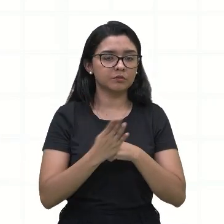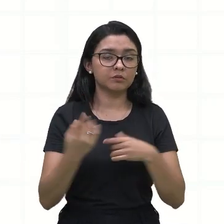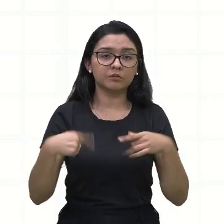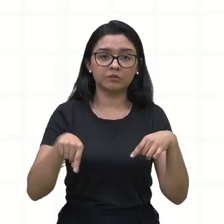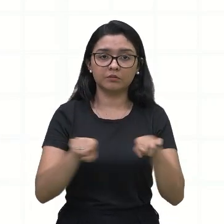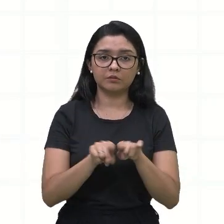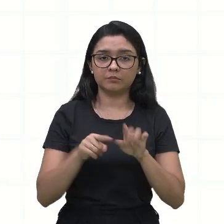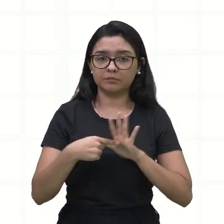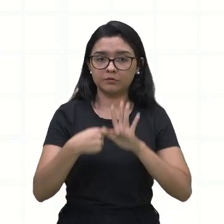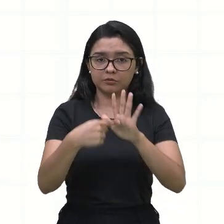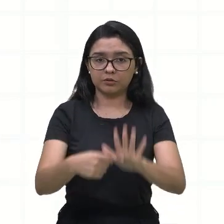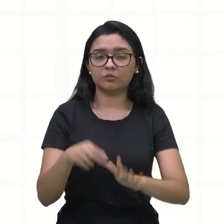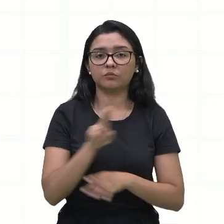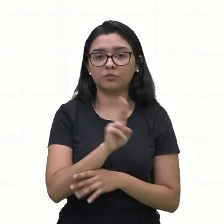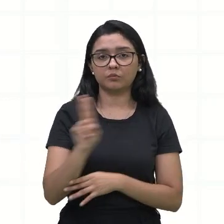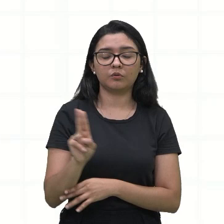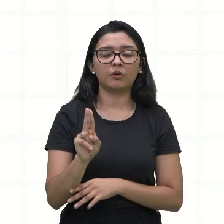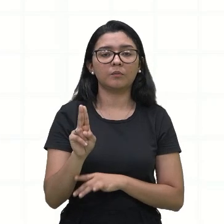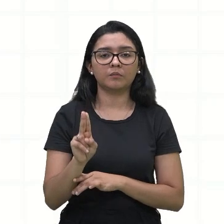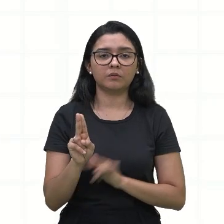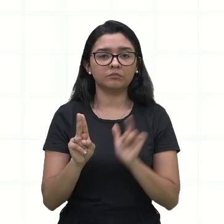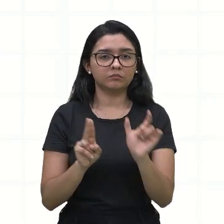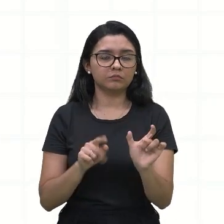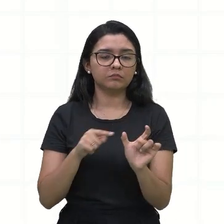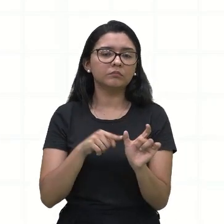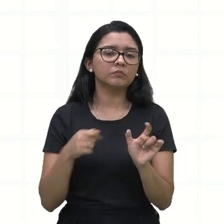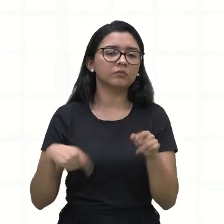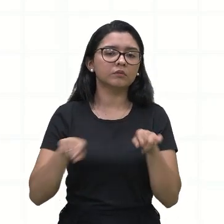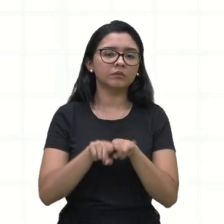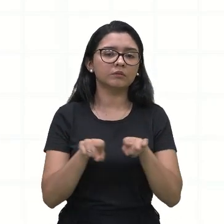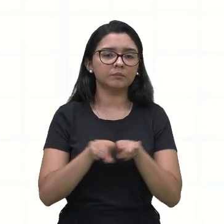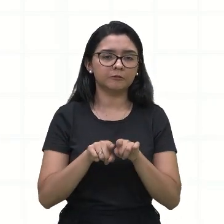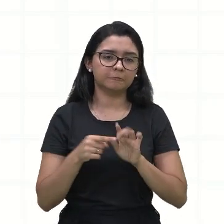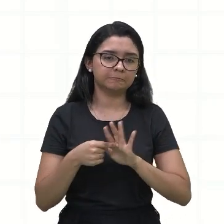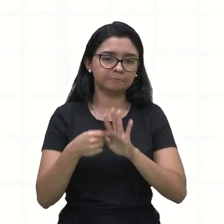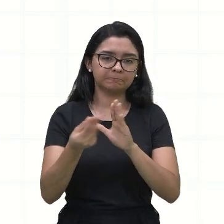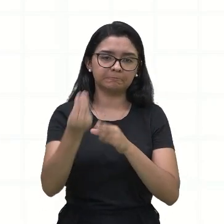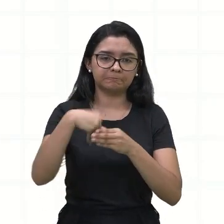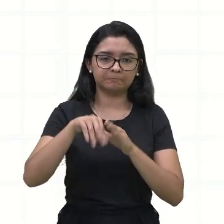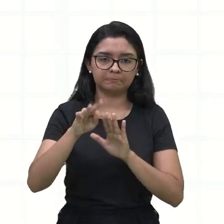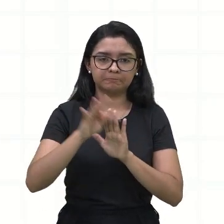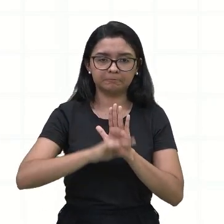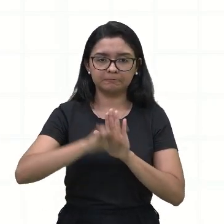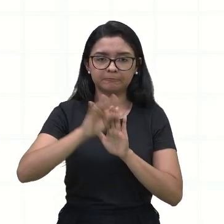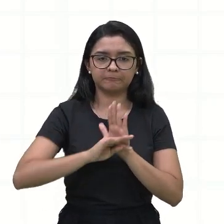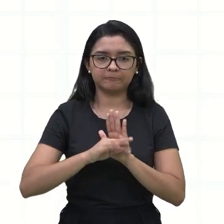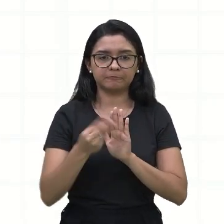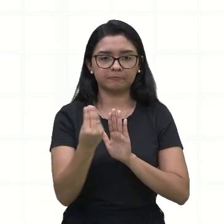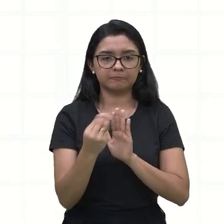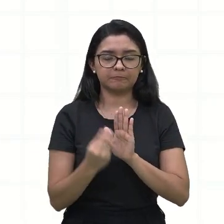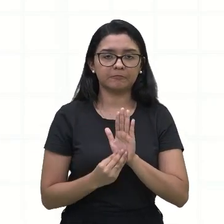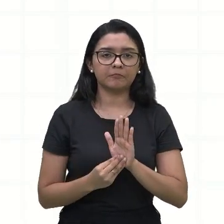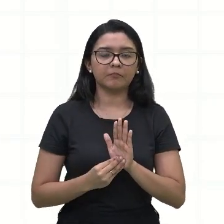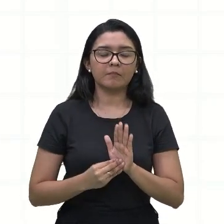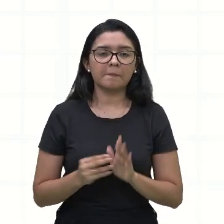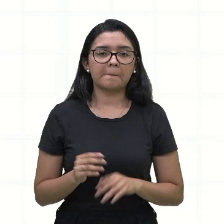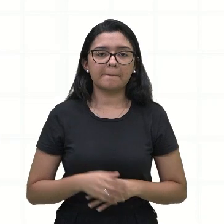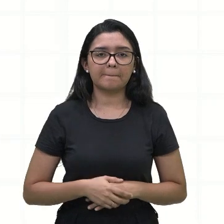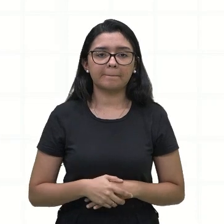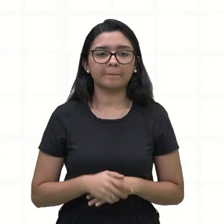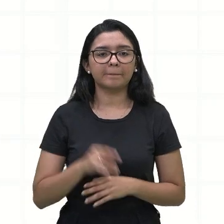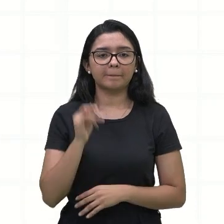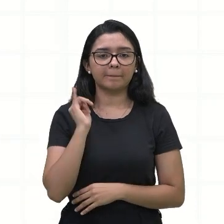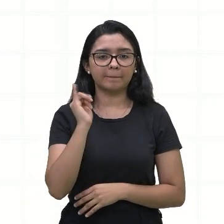para indicar nomes de palavras. Então, eles vão trazendo essa ideia aí, ok? E eles vão